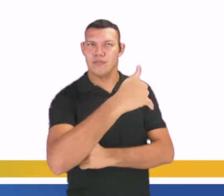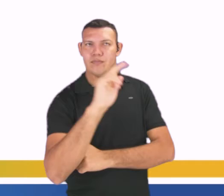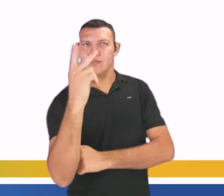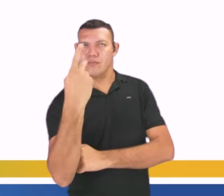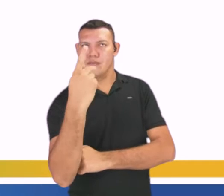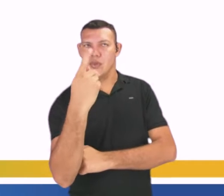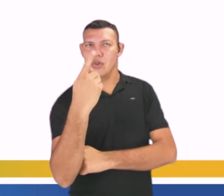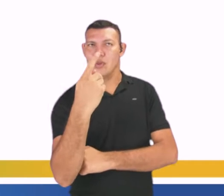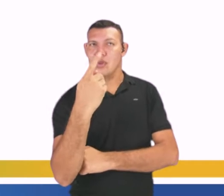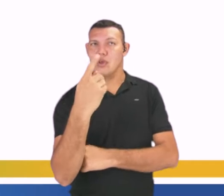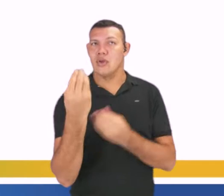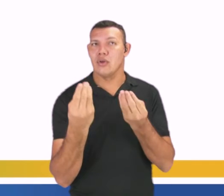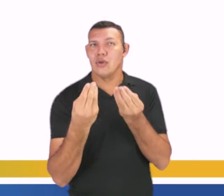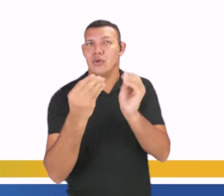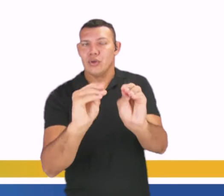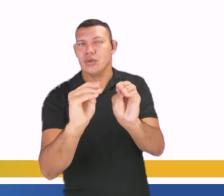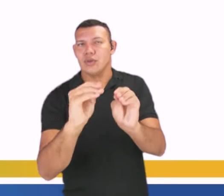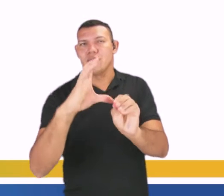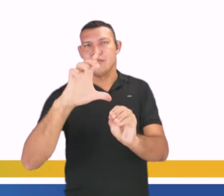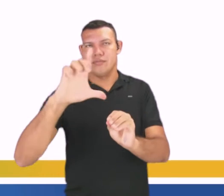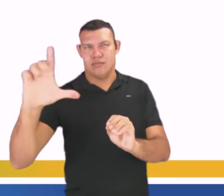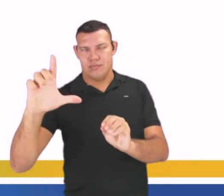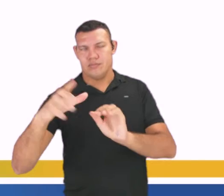nessa equação aqui química.